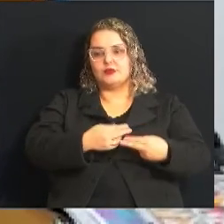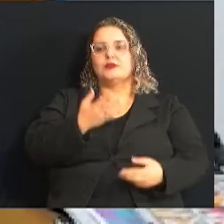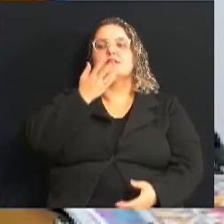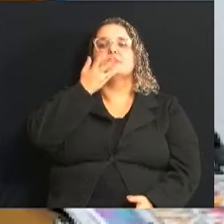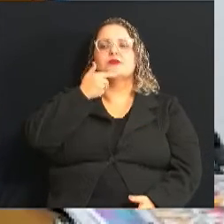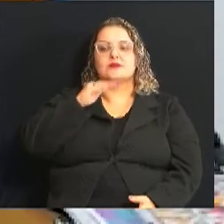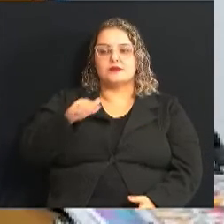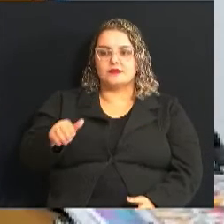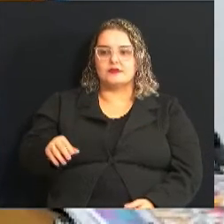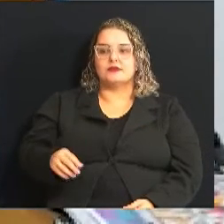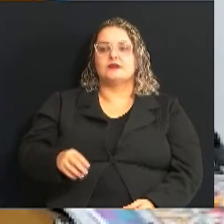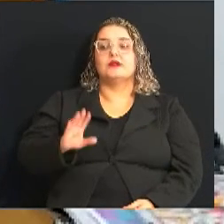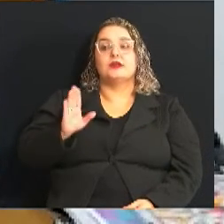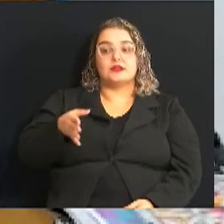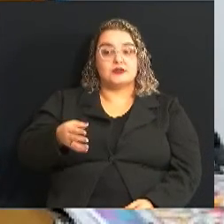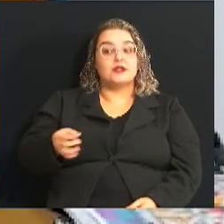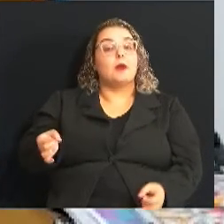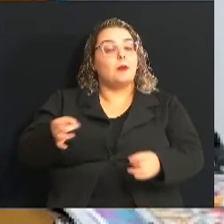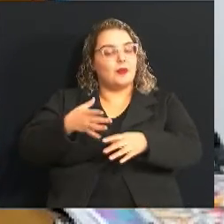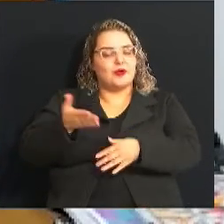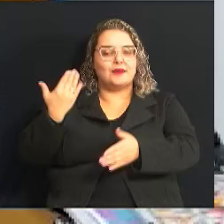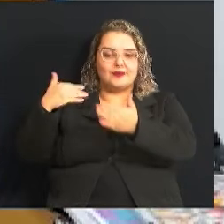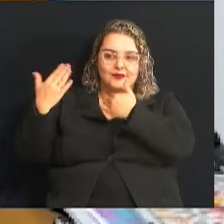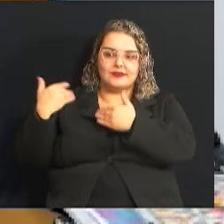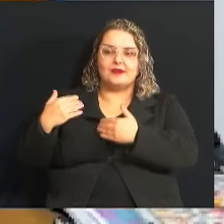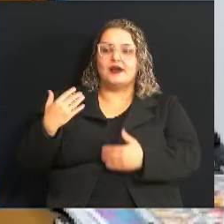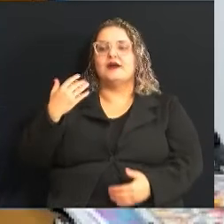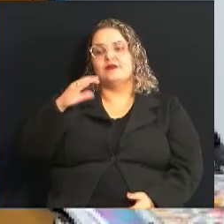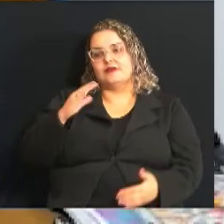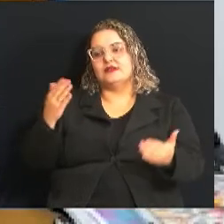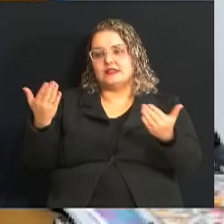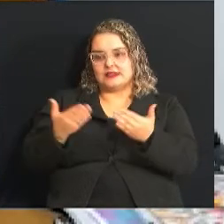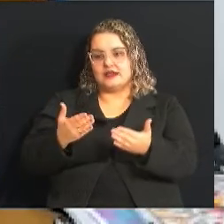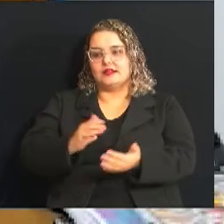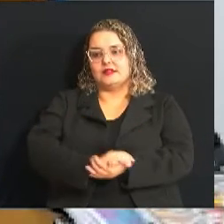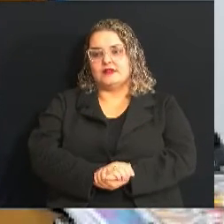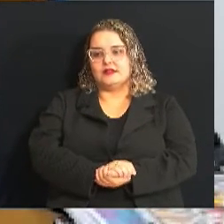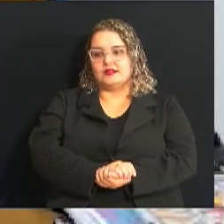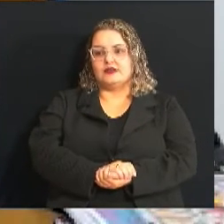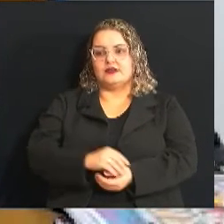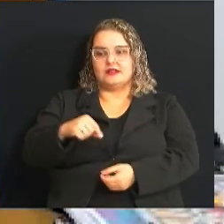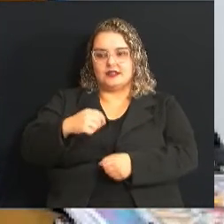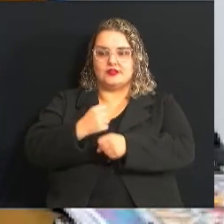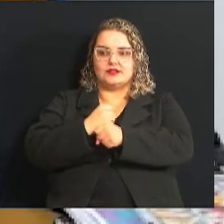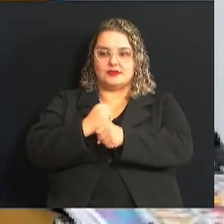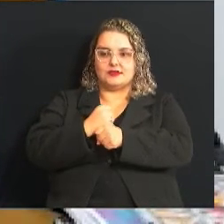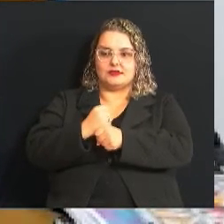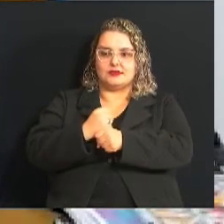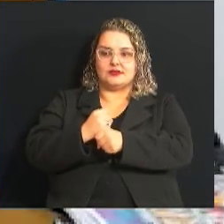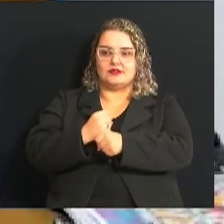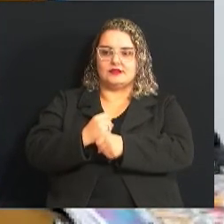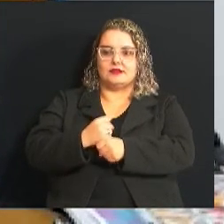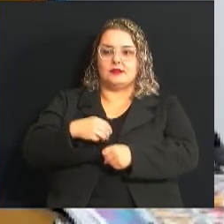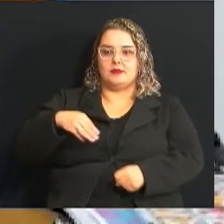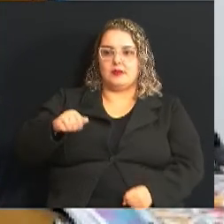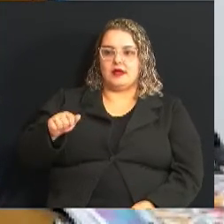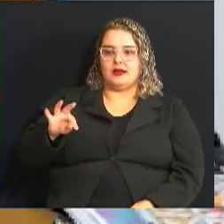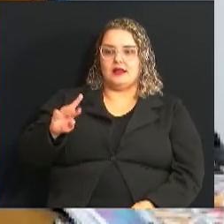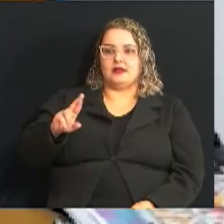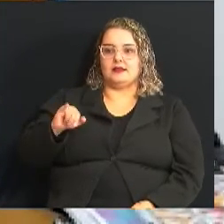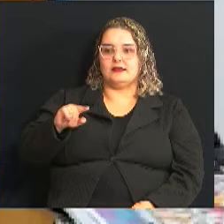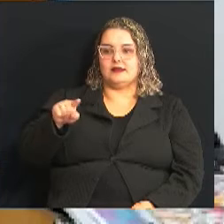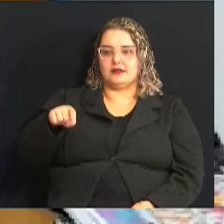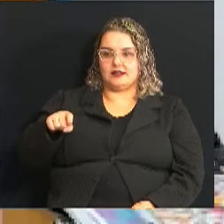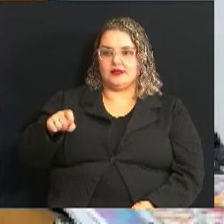pronta há tempo já, mas aí foi lançado agora, neste ano, pela Matrix Editora. E tem outros filhos